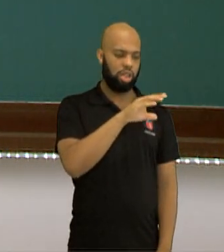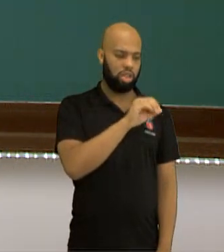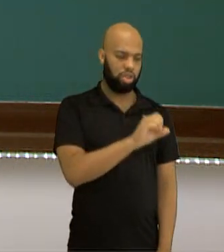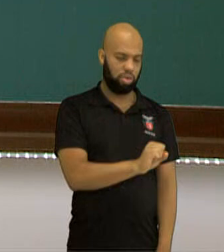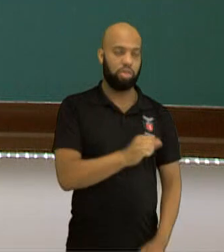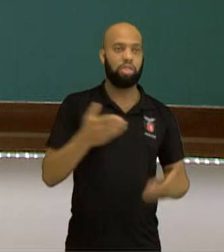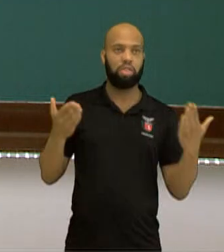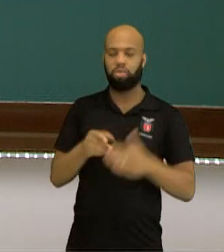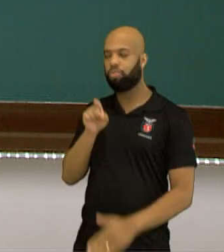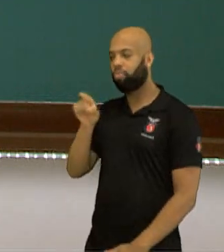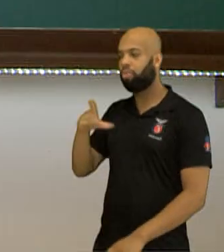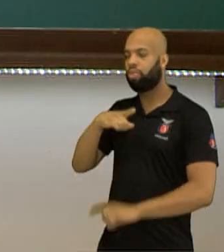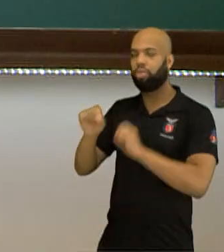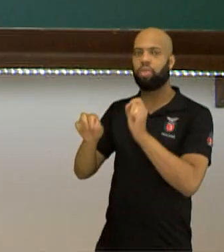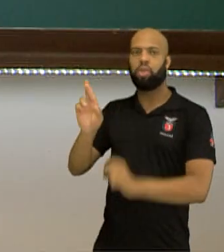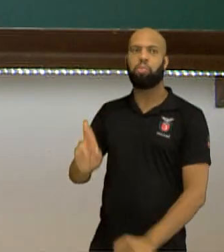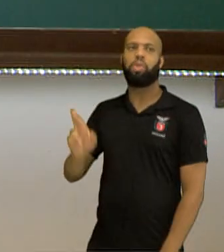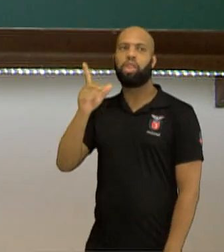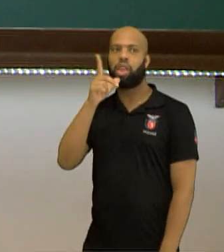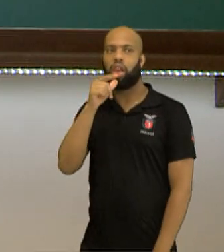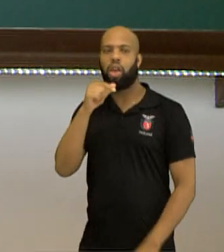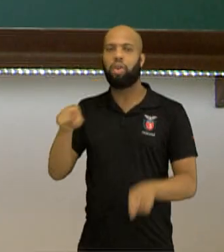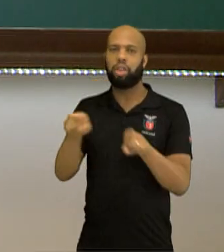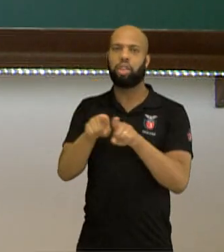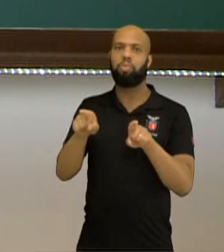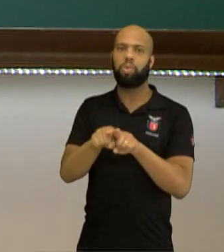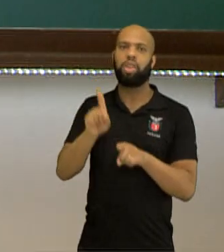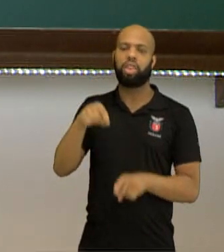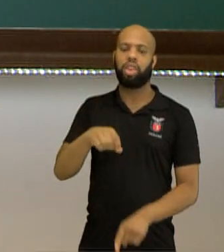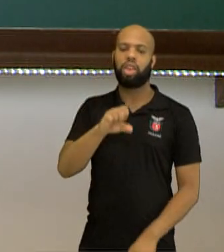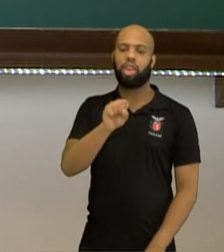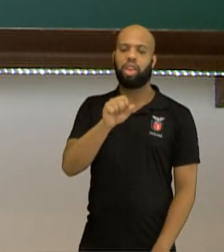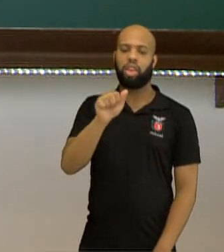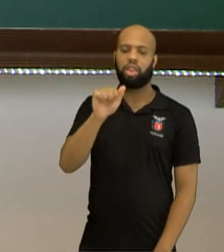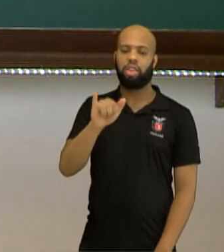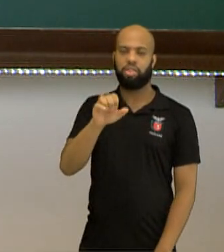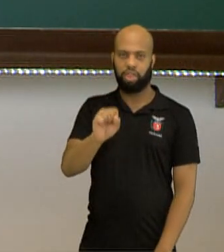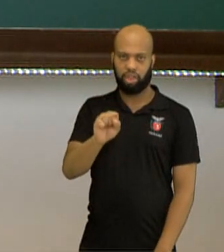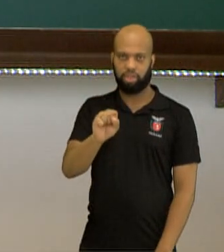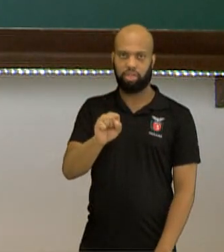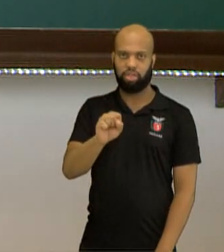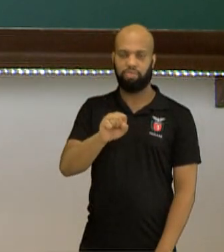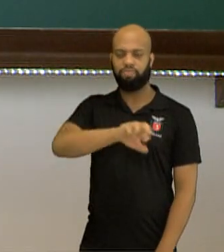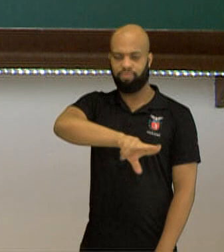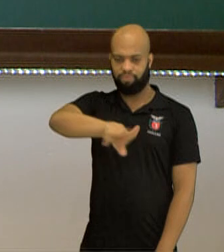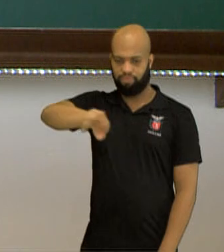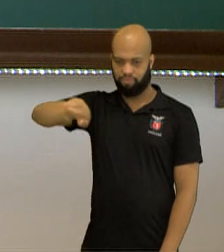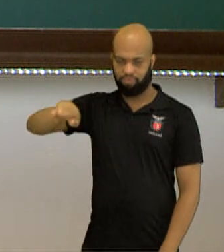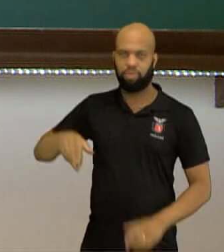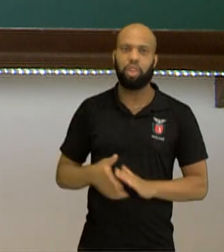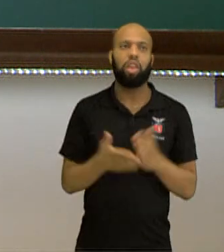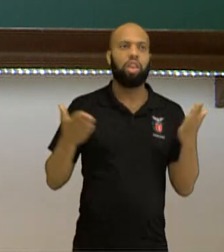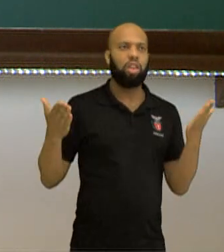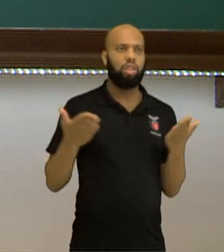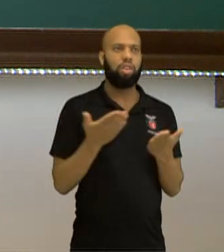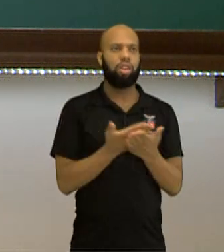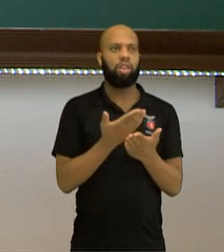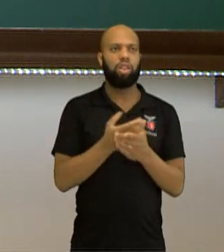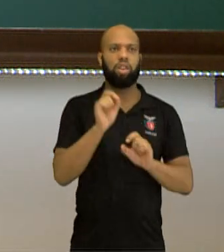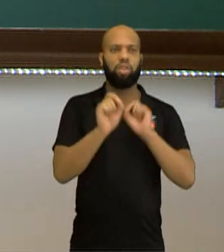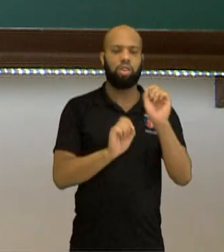são representados pela água e pelos sais minerais. Muito bem, gente. Vamos especificamente à aula de hoje, que